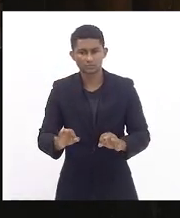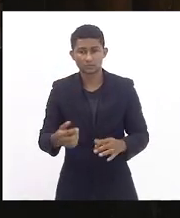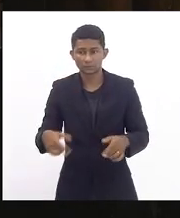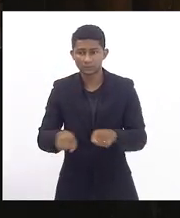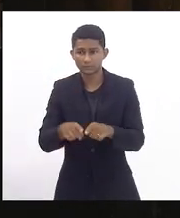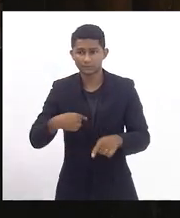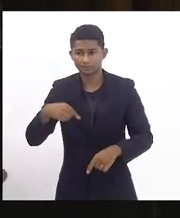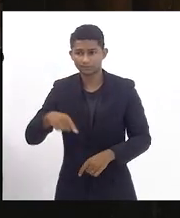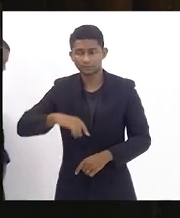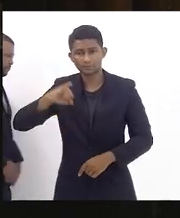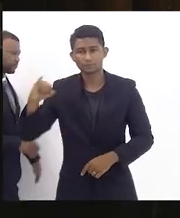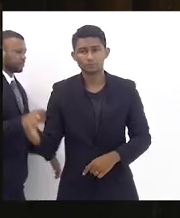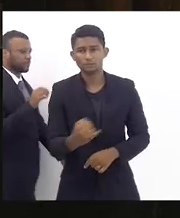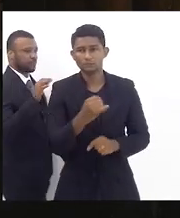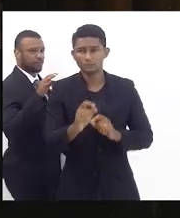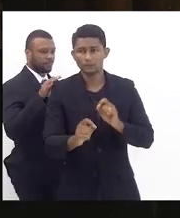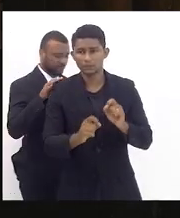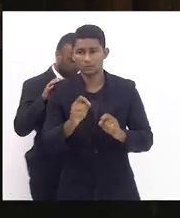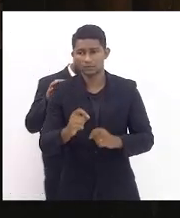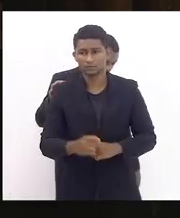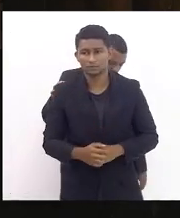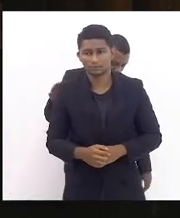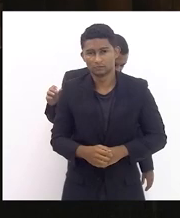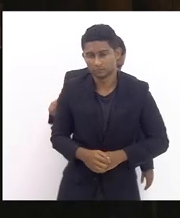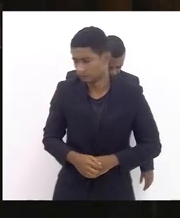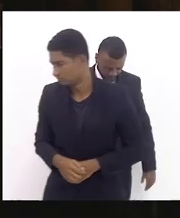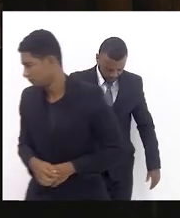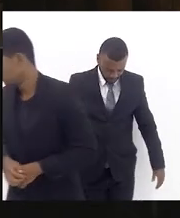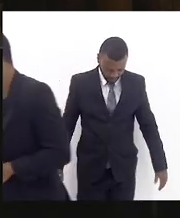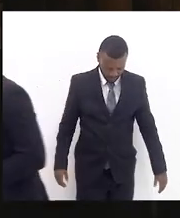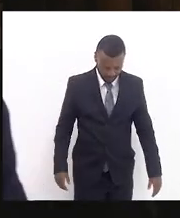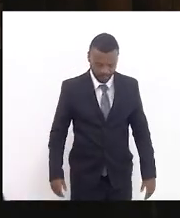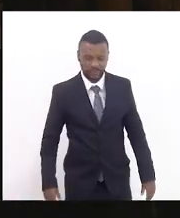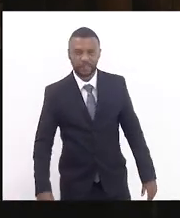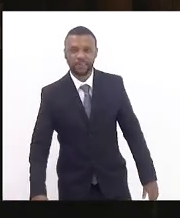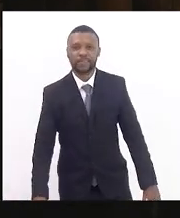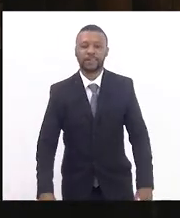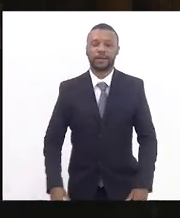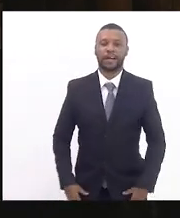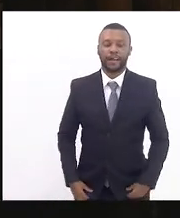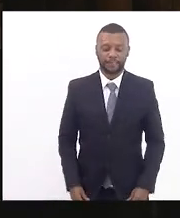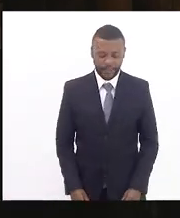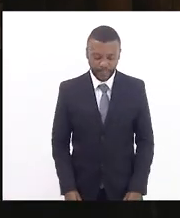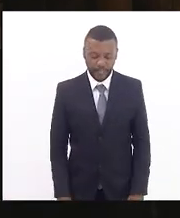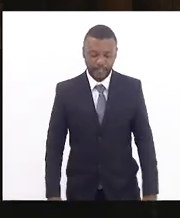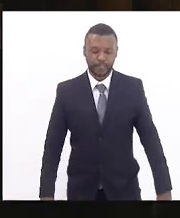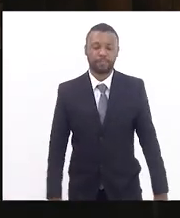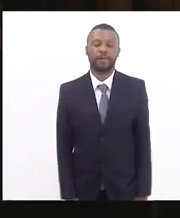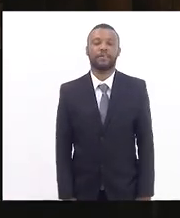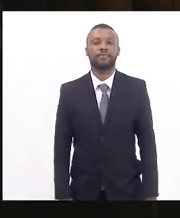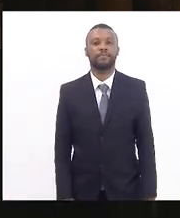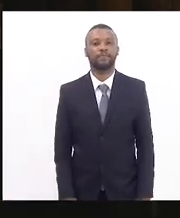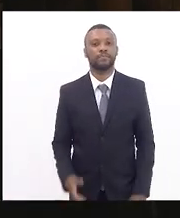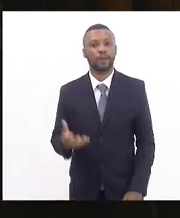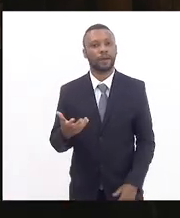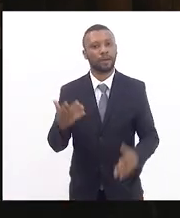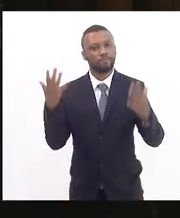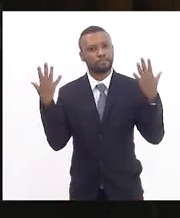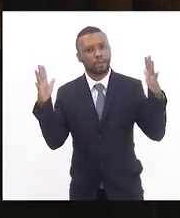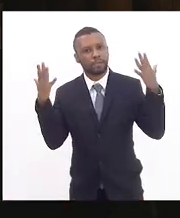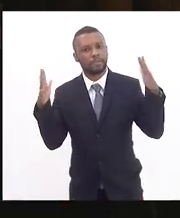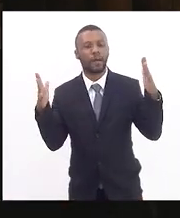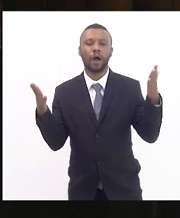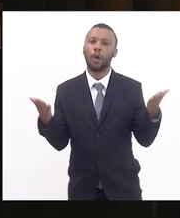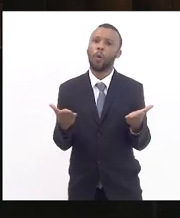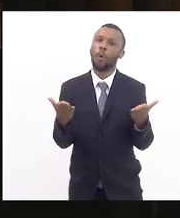de fala, eu quero aqui parabenizar o dia de hoje, é o dia a qual a